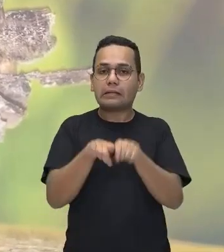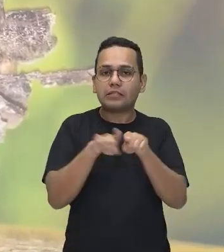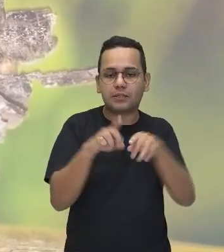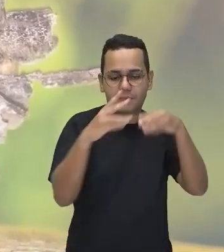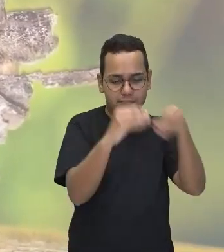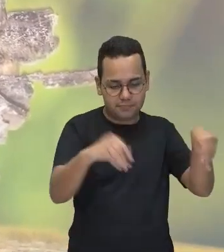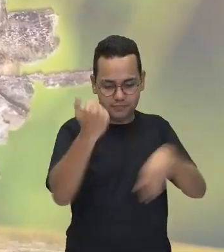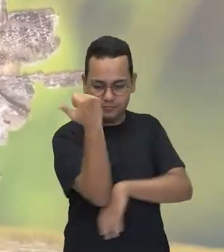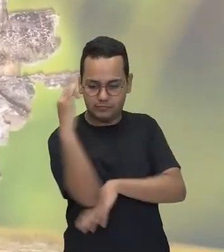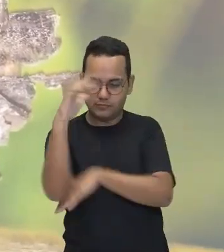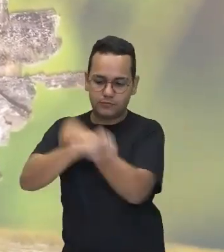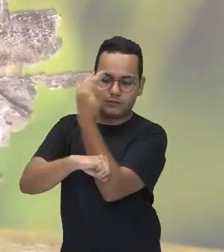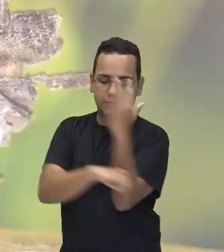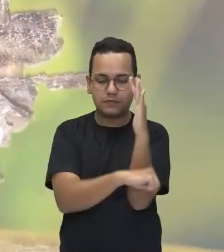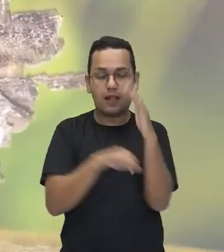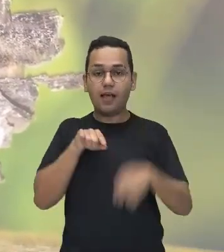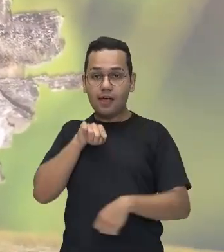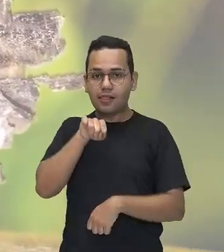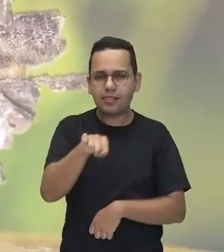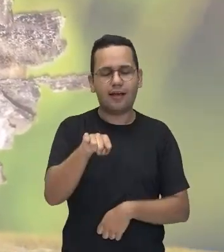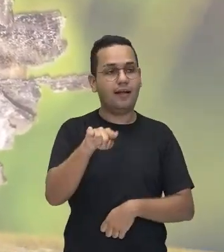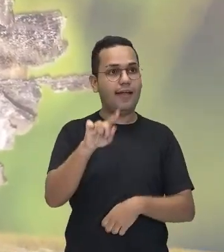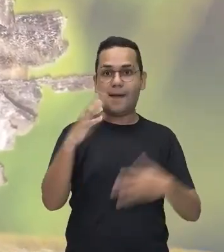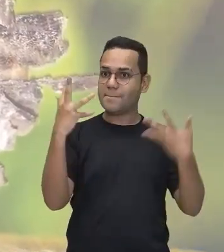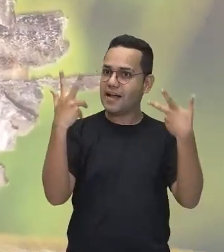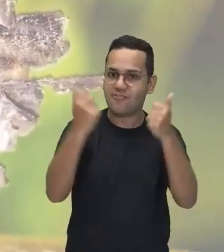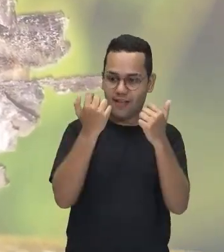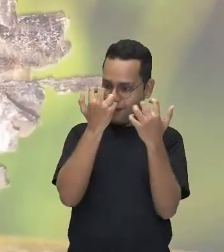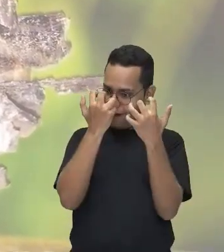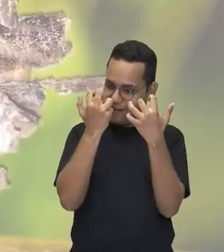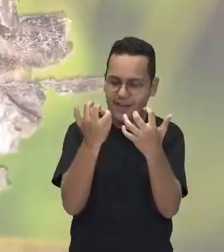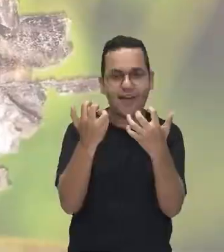da Pan-Amazônia fascina e encanta.